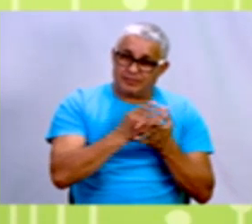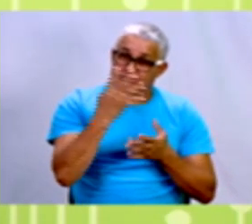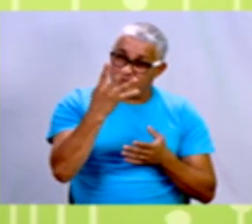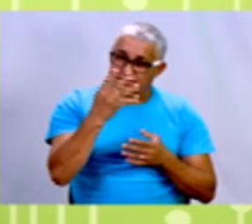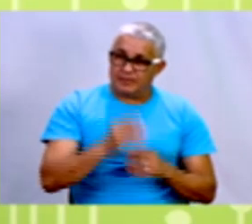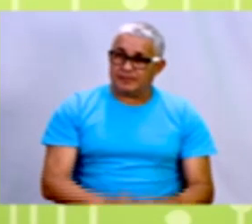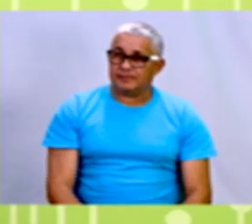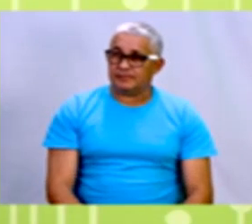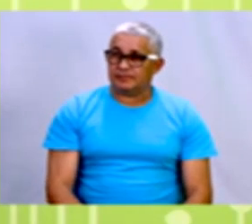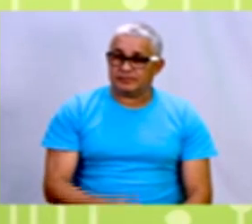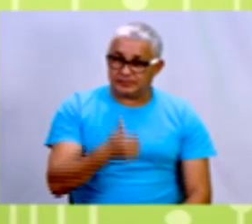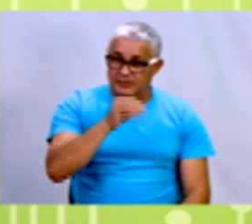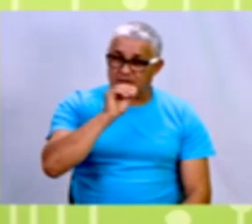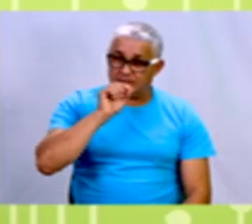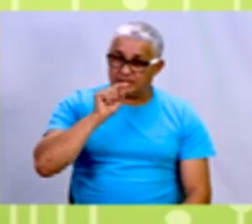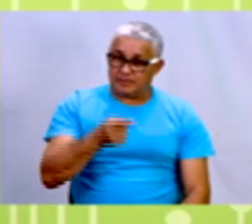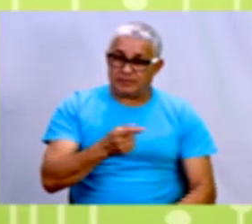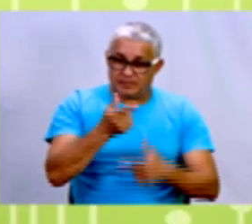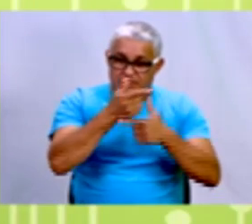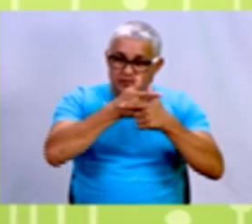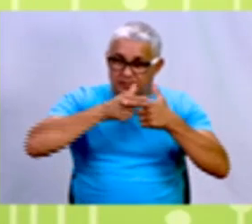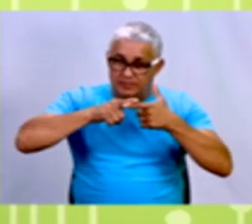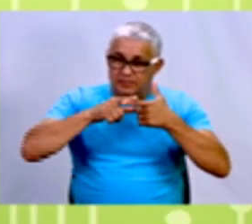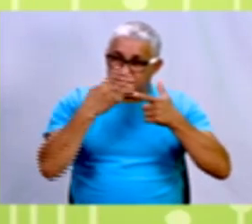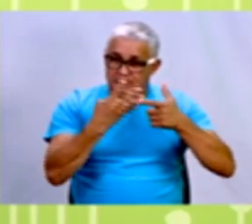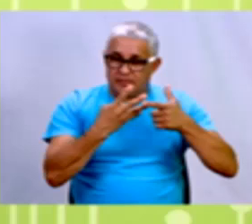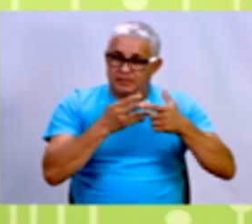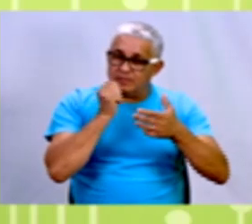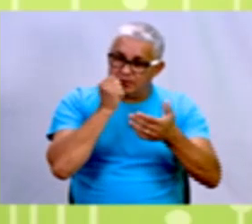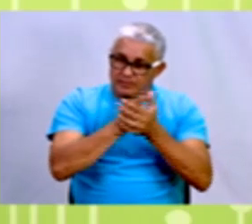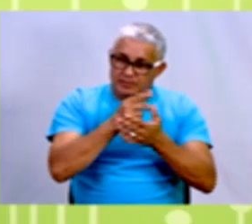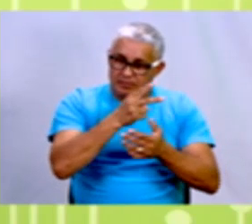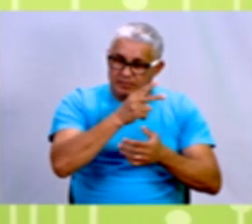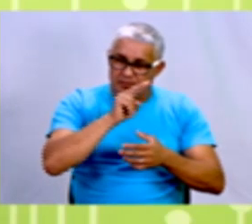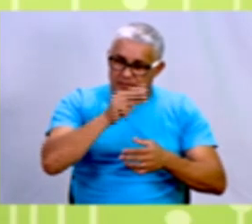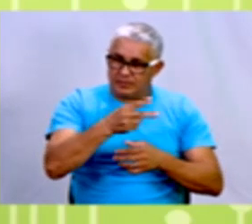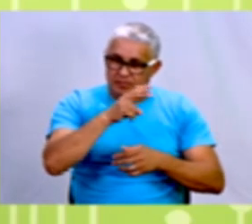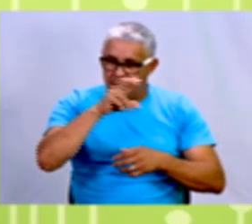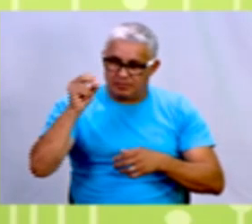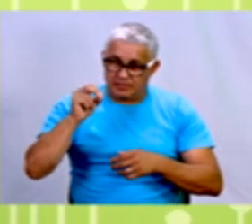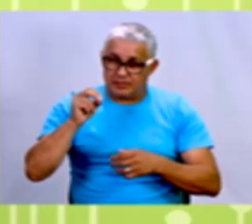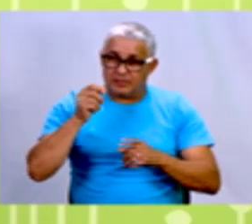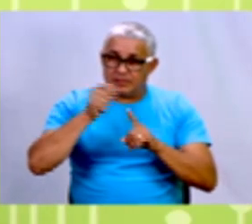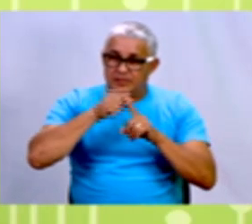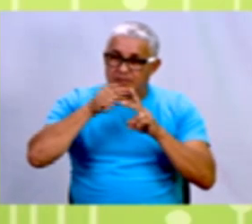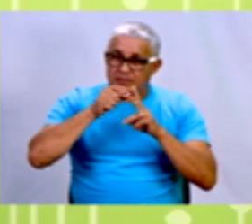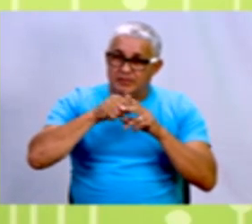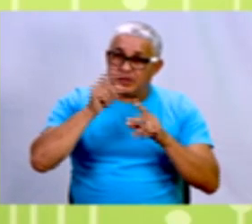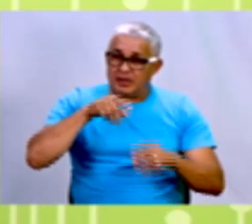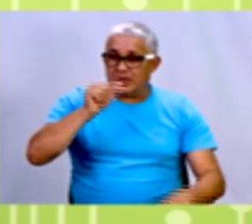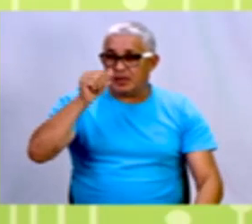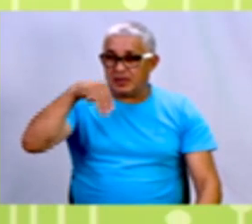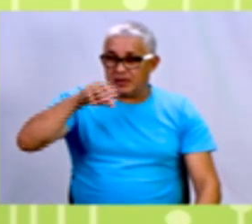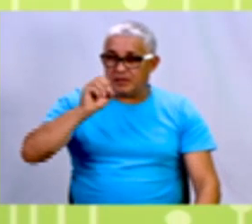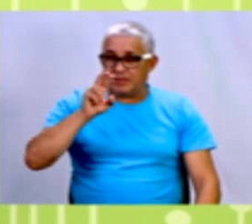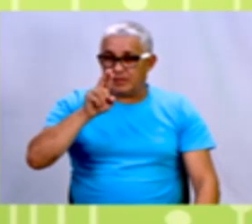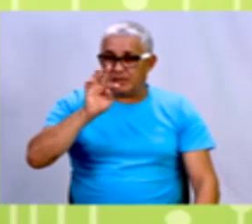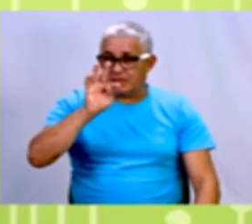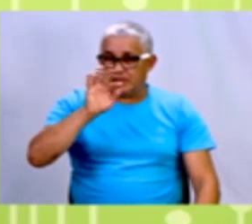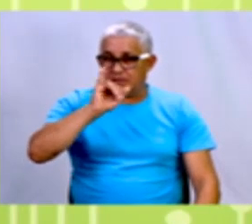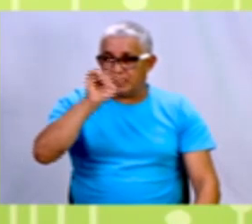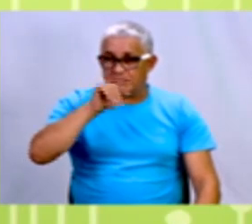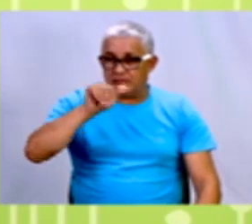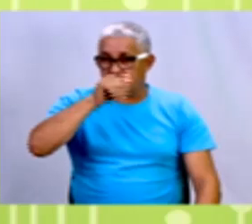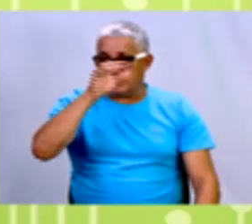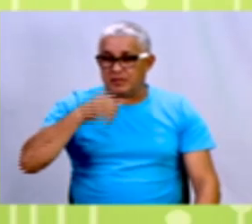caso, ia fazer 10 mil divididos por 4. Então, a gente ia pagar R$ 2.500 por mês, que seria a amortização. Nesse caso, eu